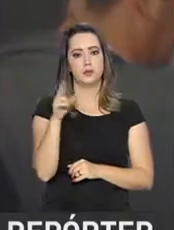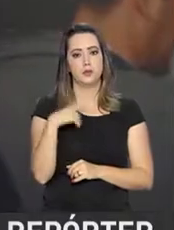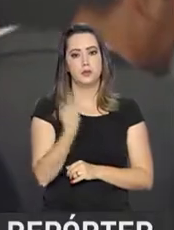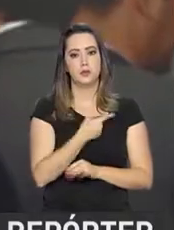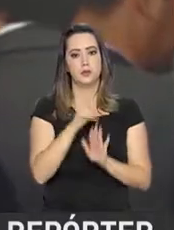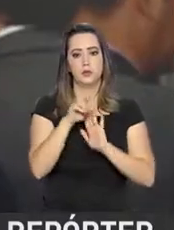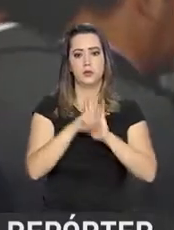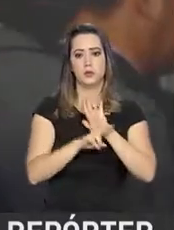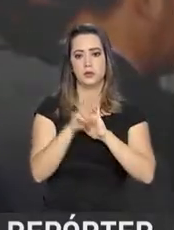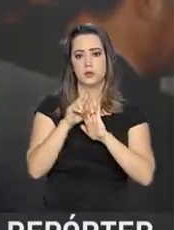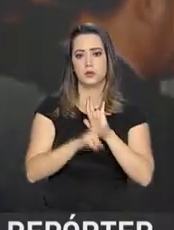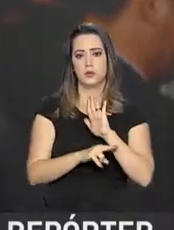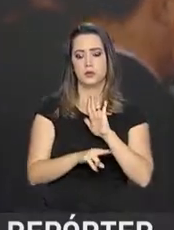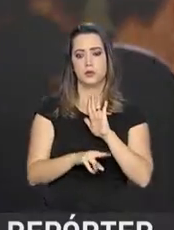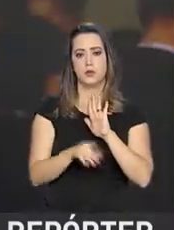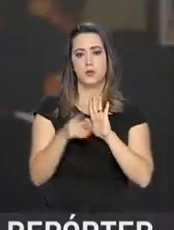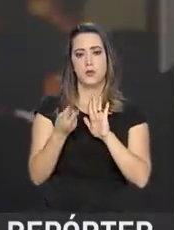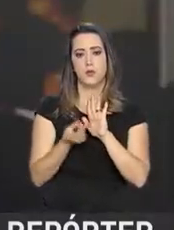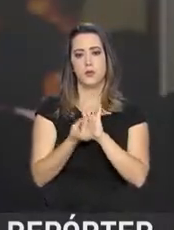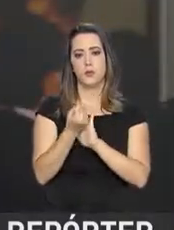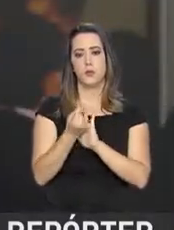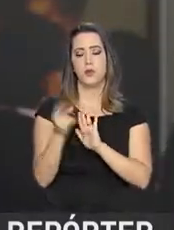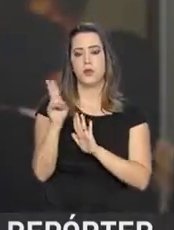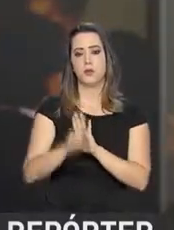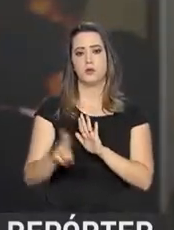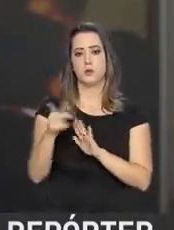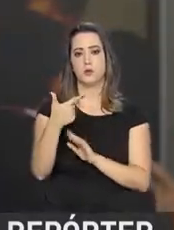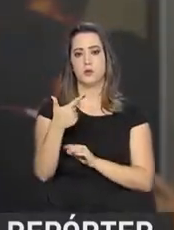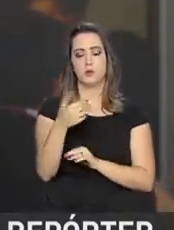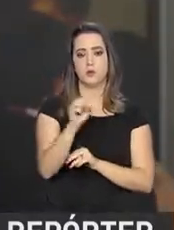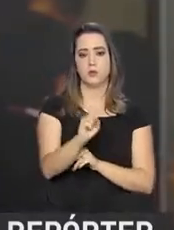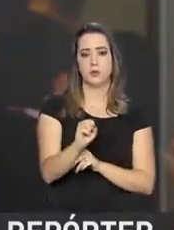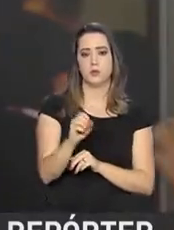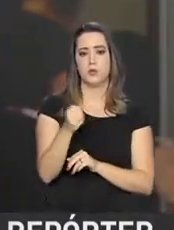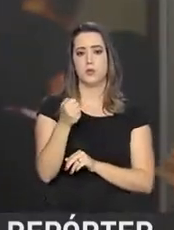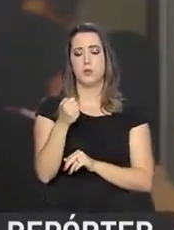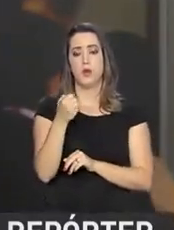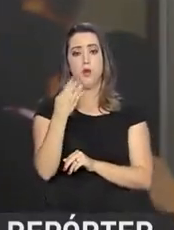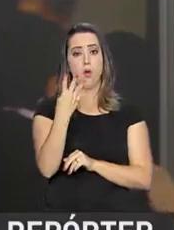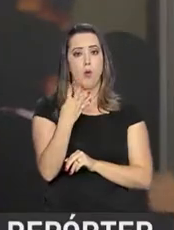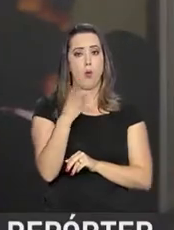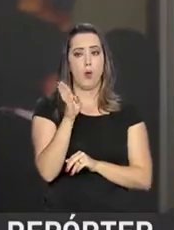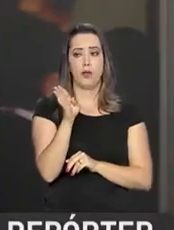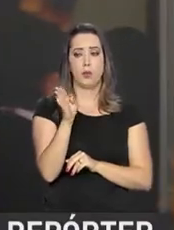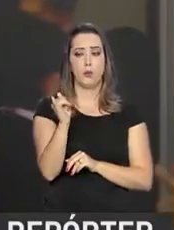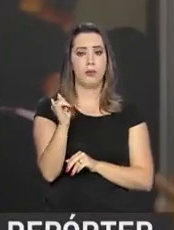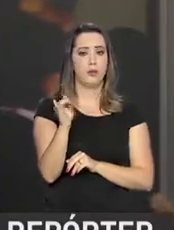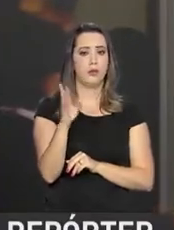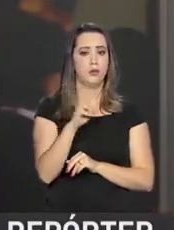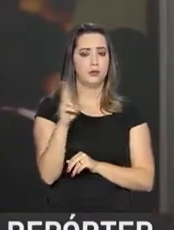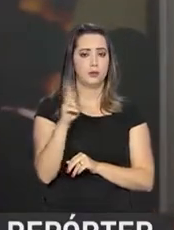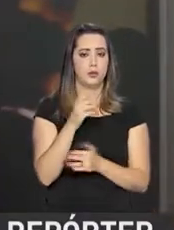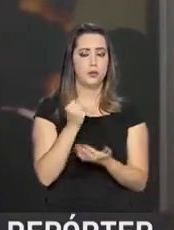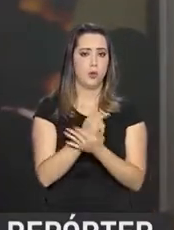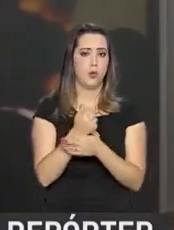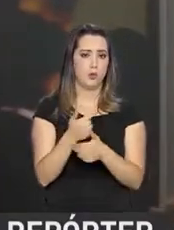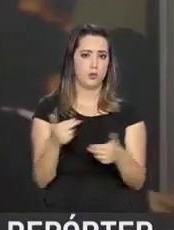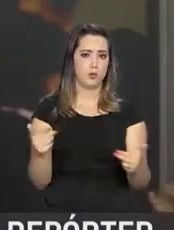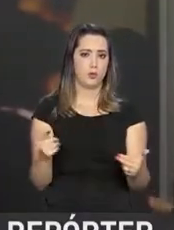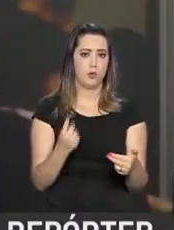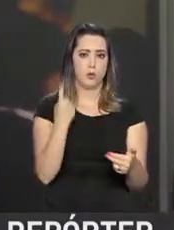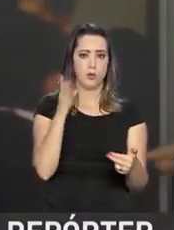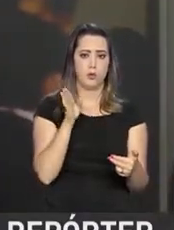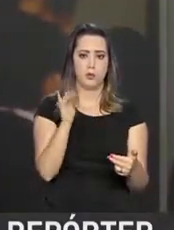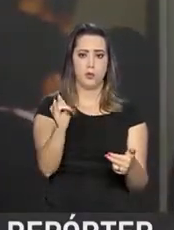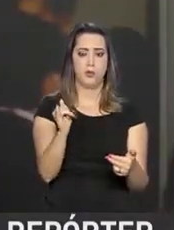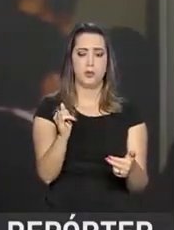nós regulamentamos o valor a ser usado em 2018. São 4 bilhões para compra de equipamentos e 1